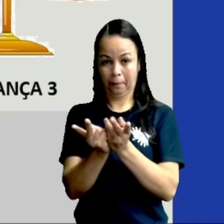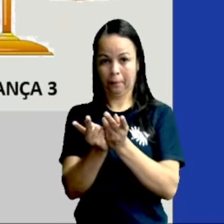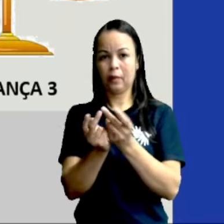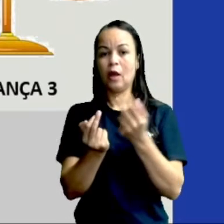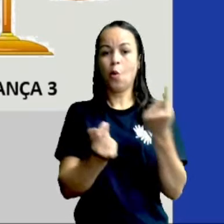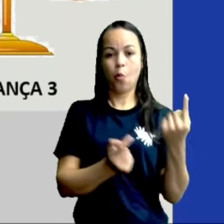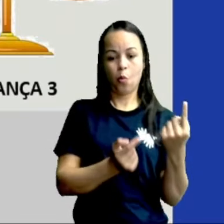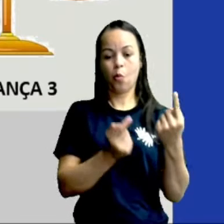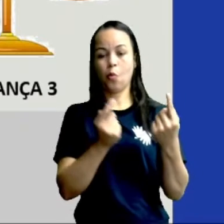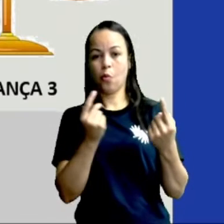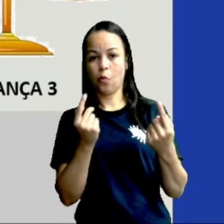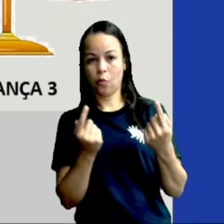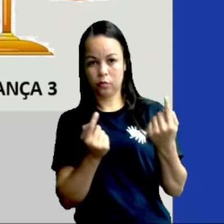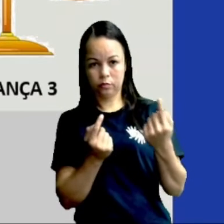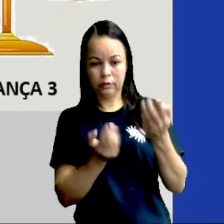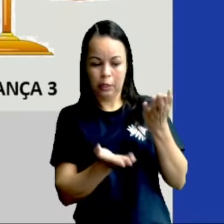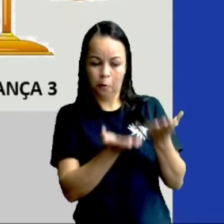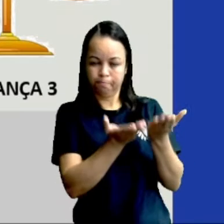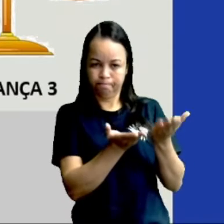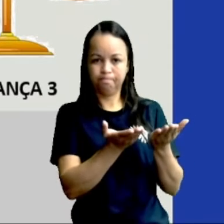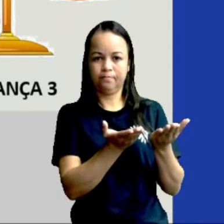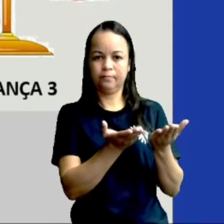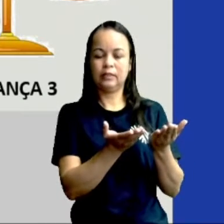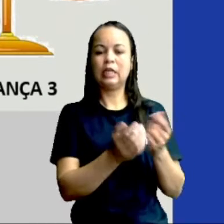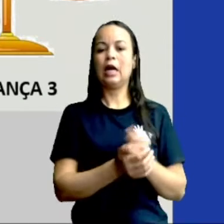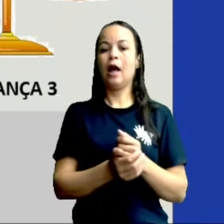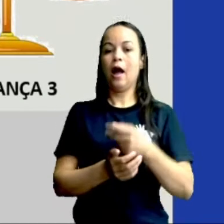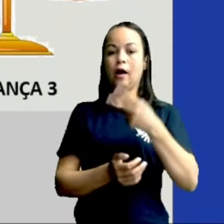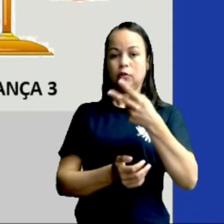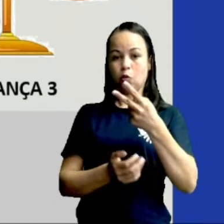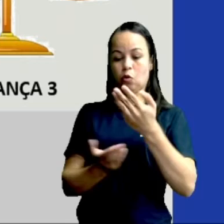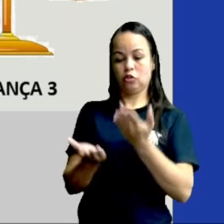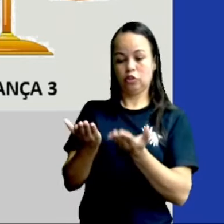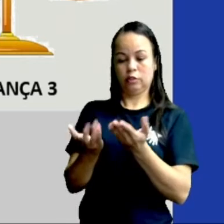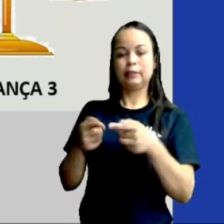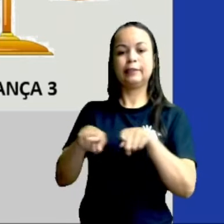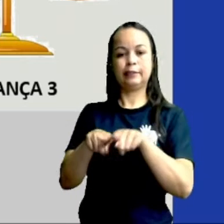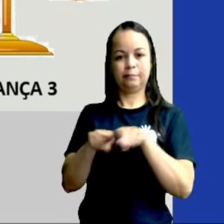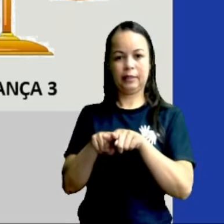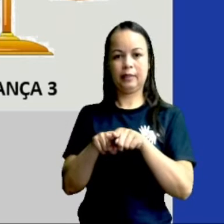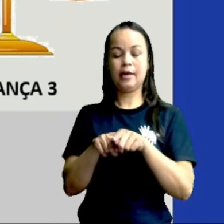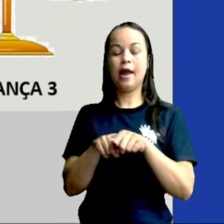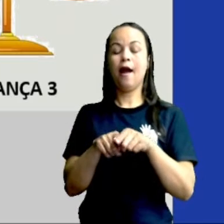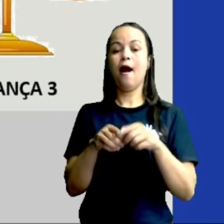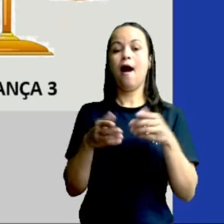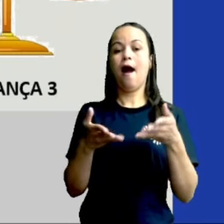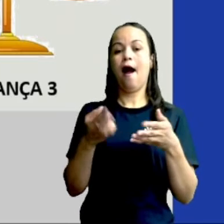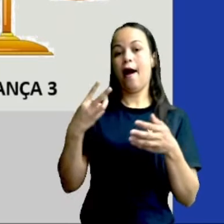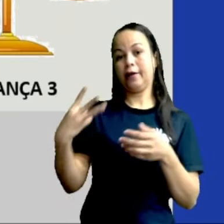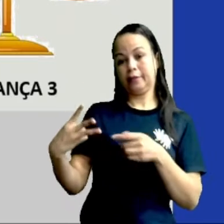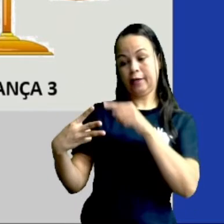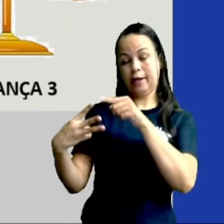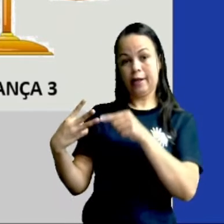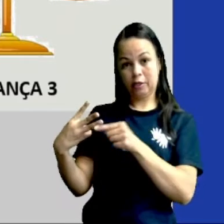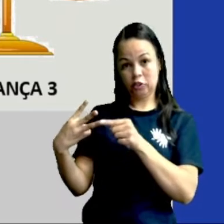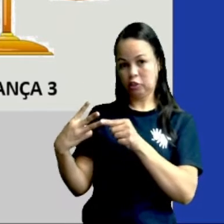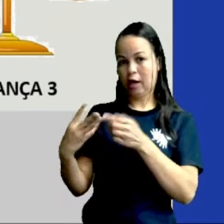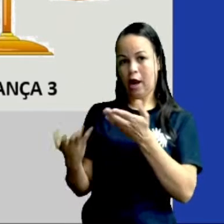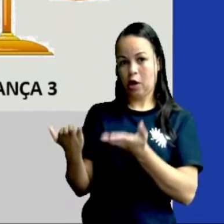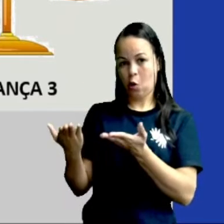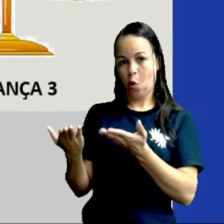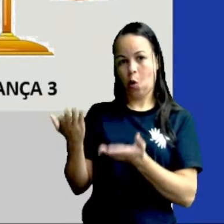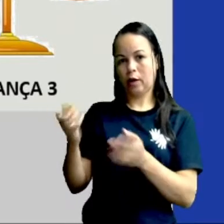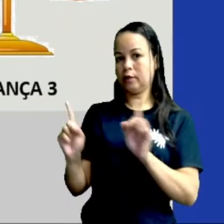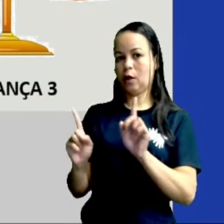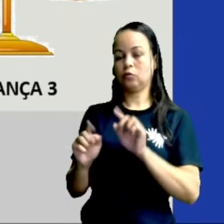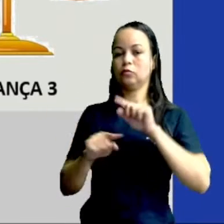aí na balança 1 que ela está em equilíbrio, a balança 2 também, e a 3 a gente não tratou dela agora, a gente vai tratar na